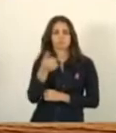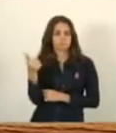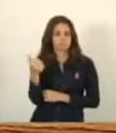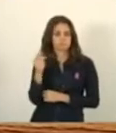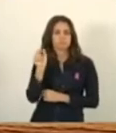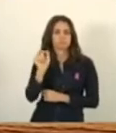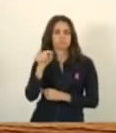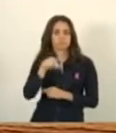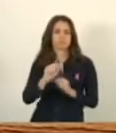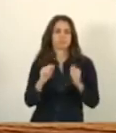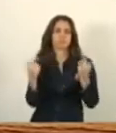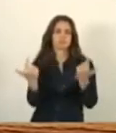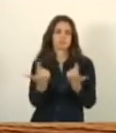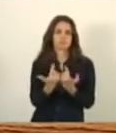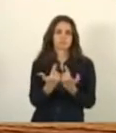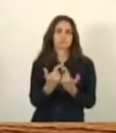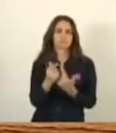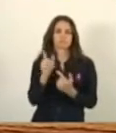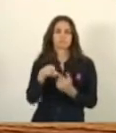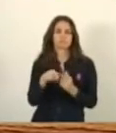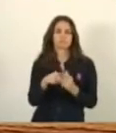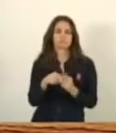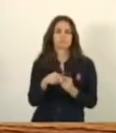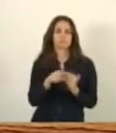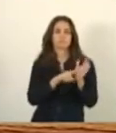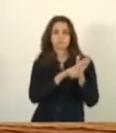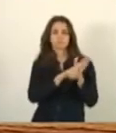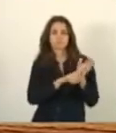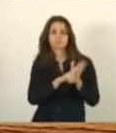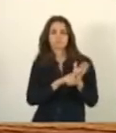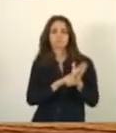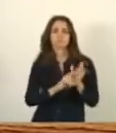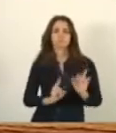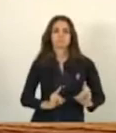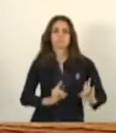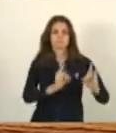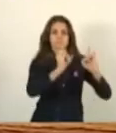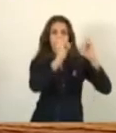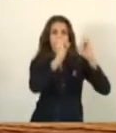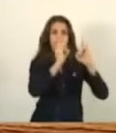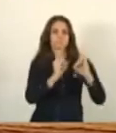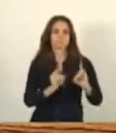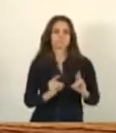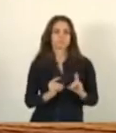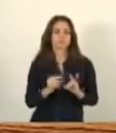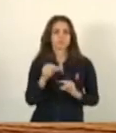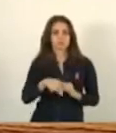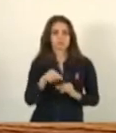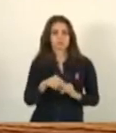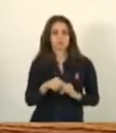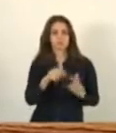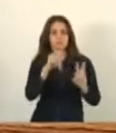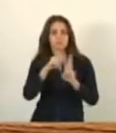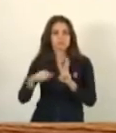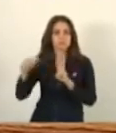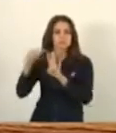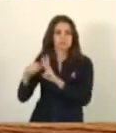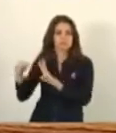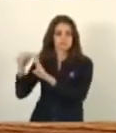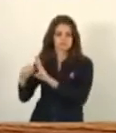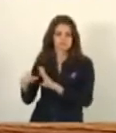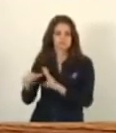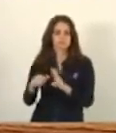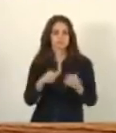23/2021, para que esta casa faça inspeções hidráulicas no seu prédio de 3 em 3 meses. Com isso, pretende-se